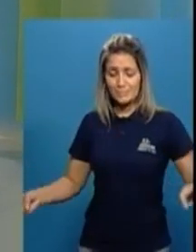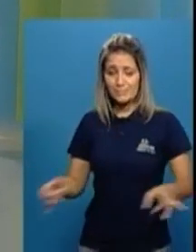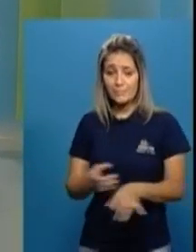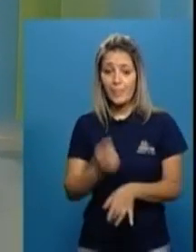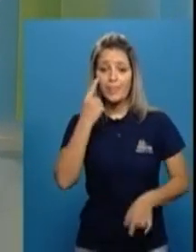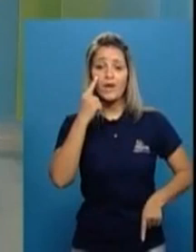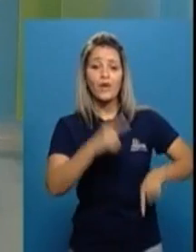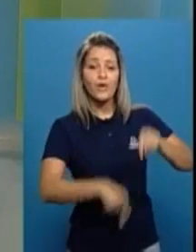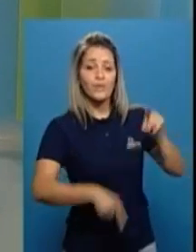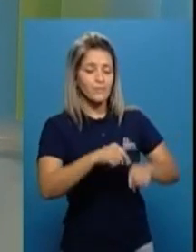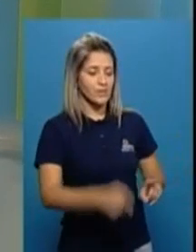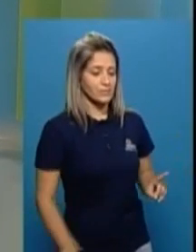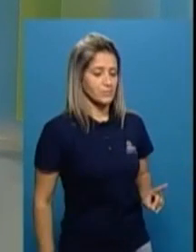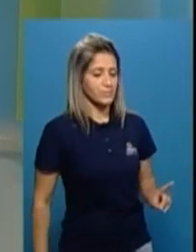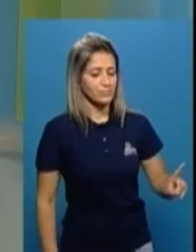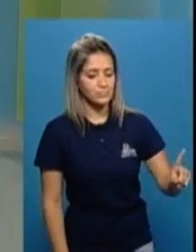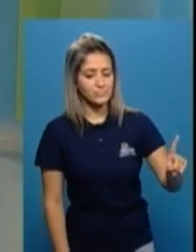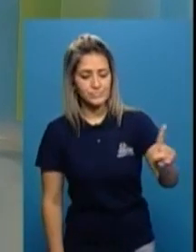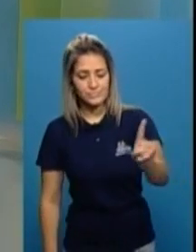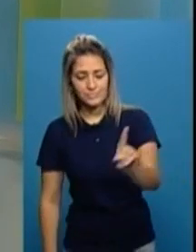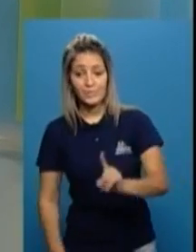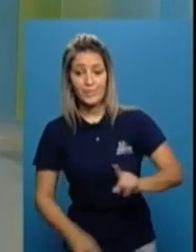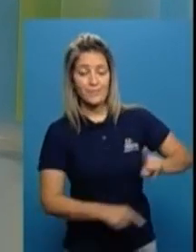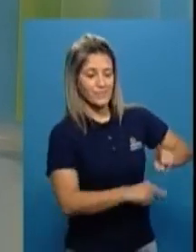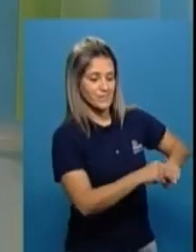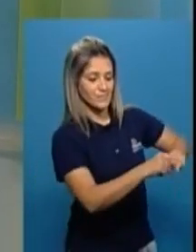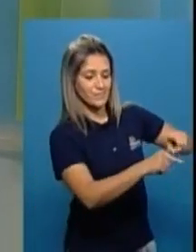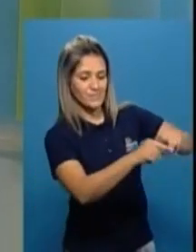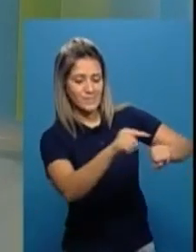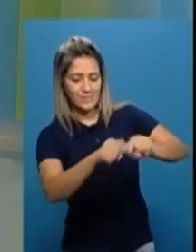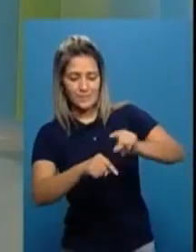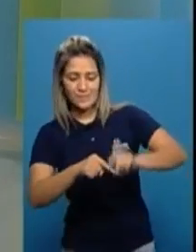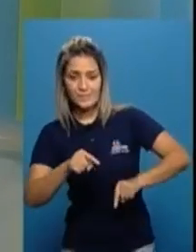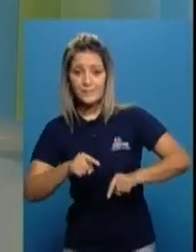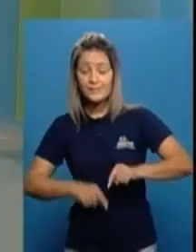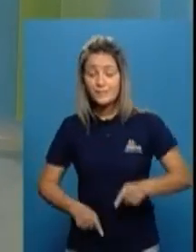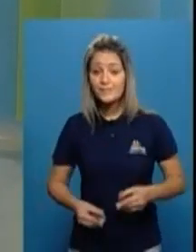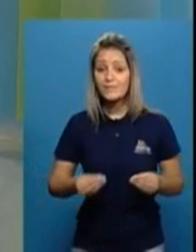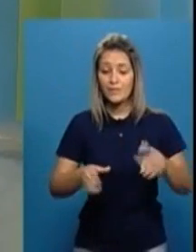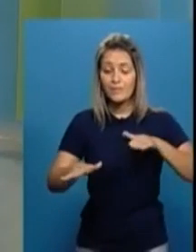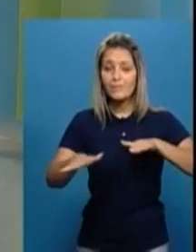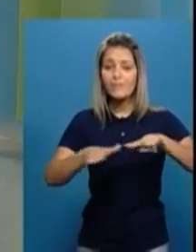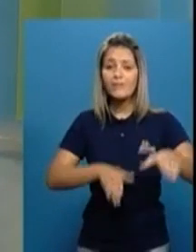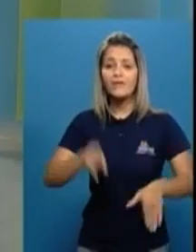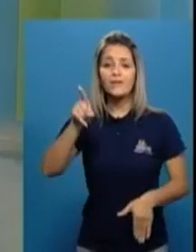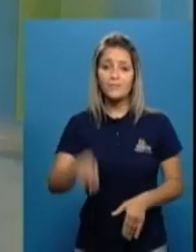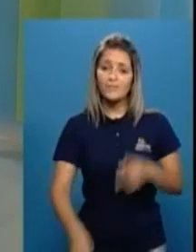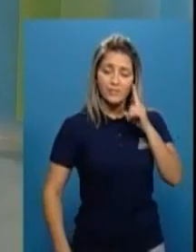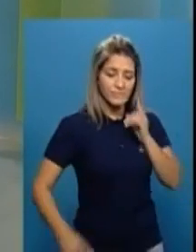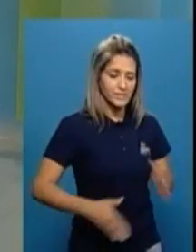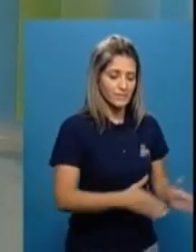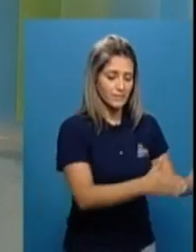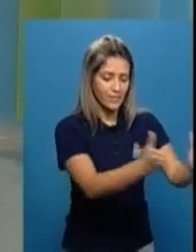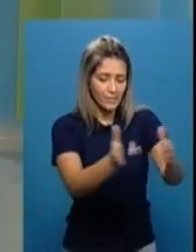se desloca dentro dessa célula. Porém, esse deslocamento ocorre numa linha, como se